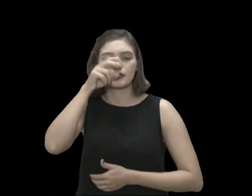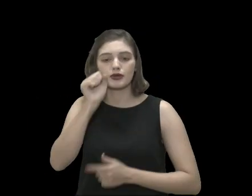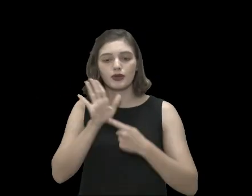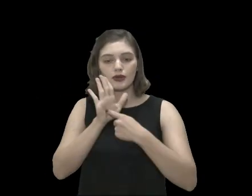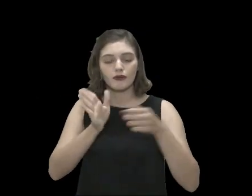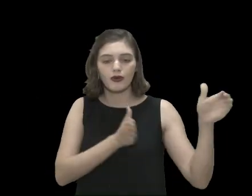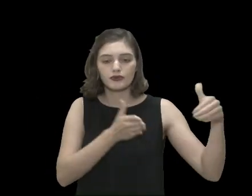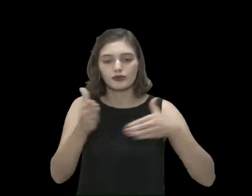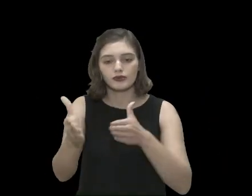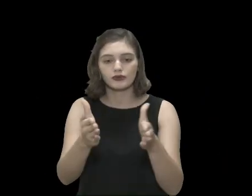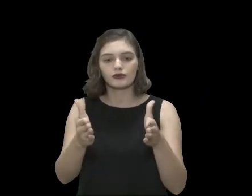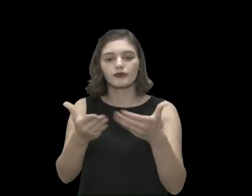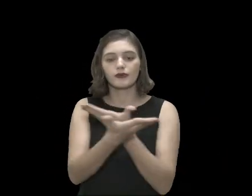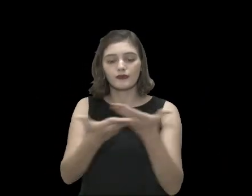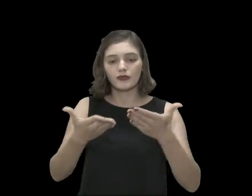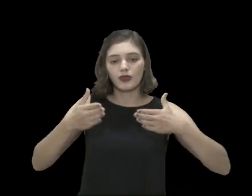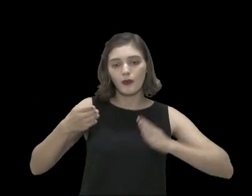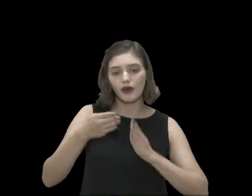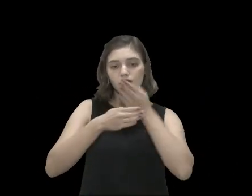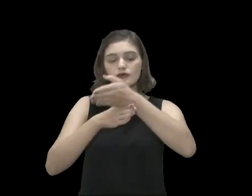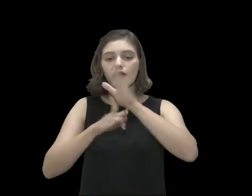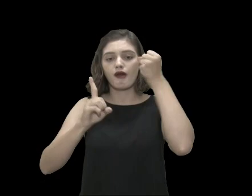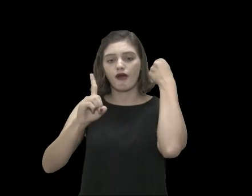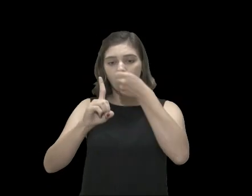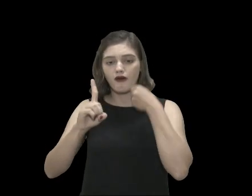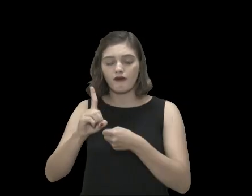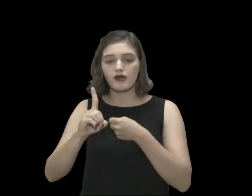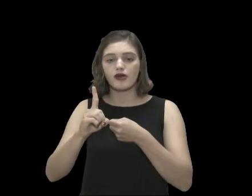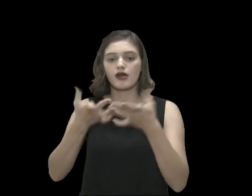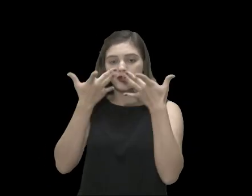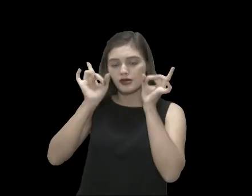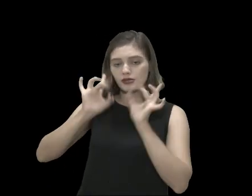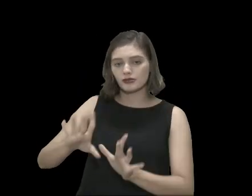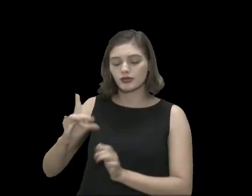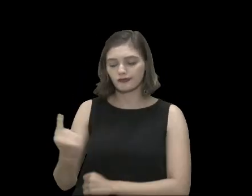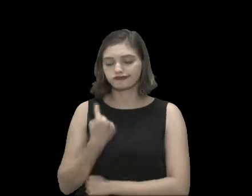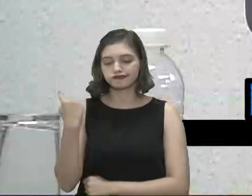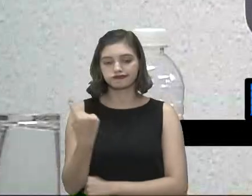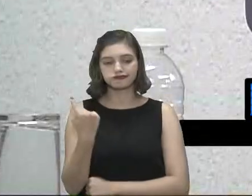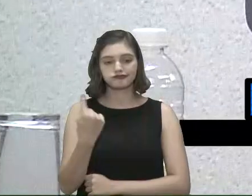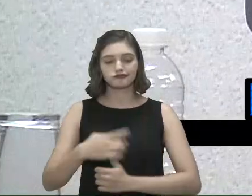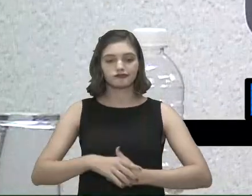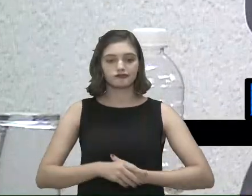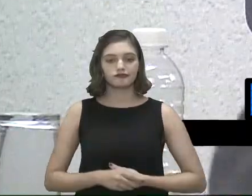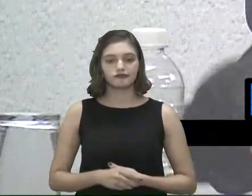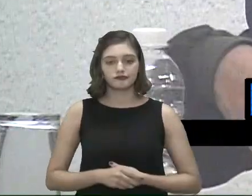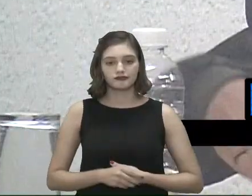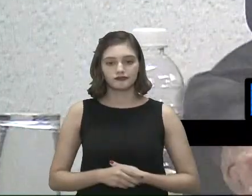da jornada para superar a violência, a expulsão e o abandono.